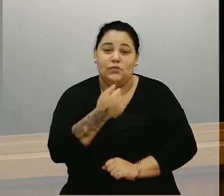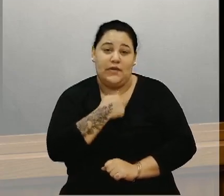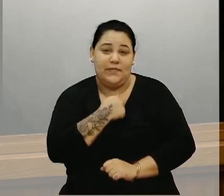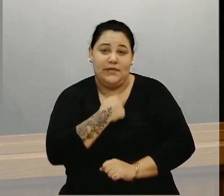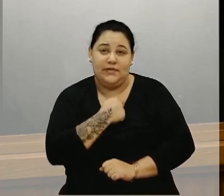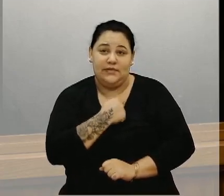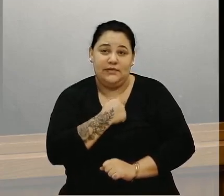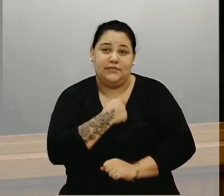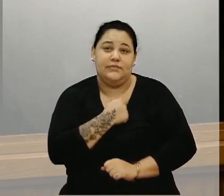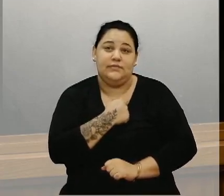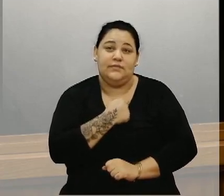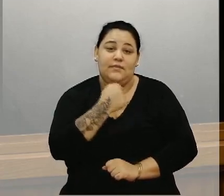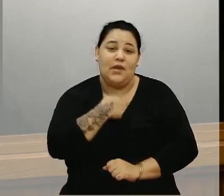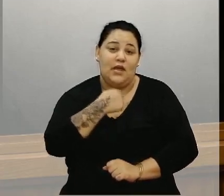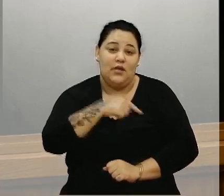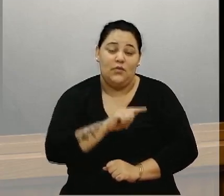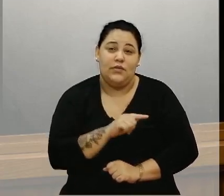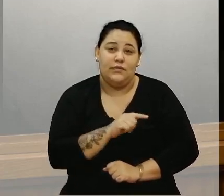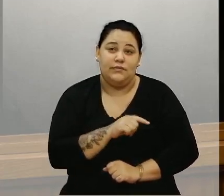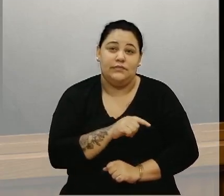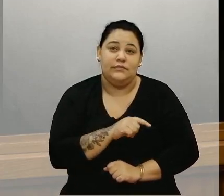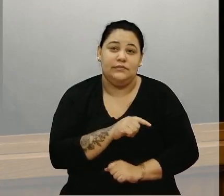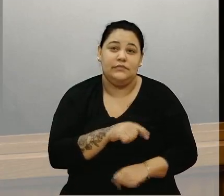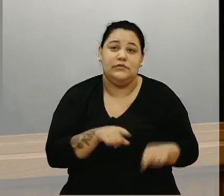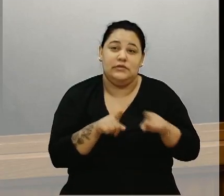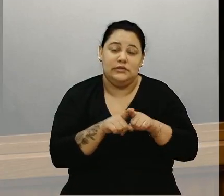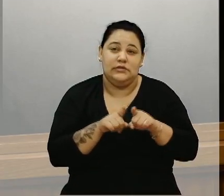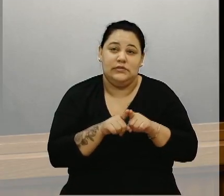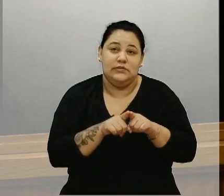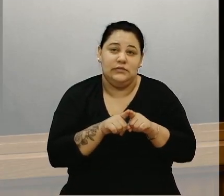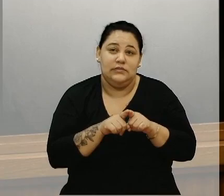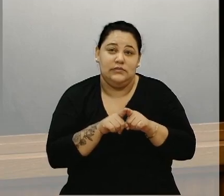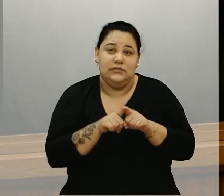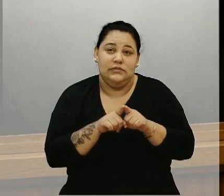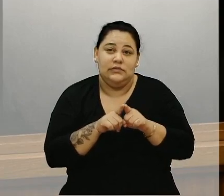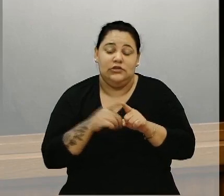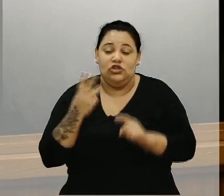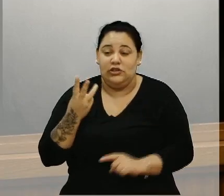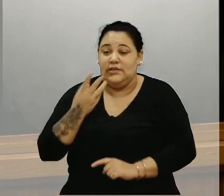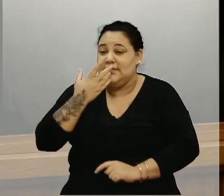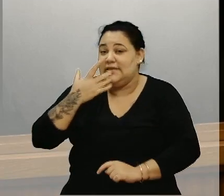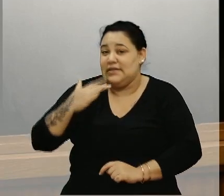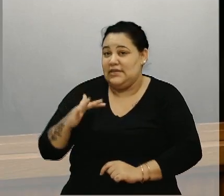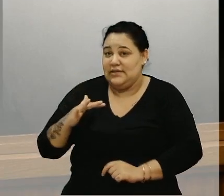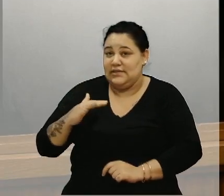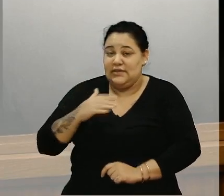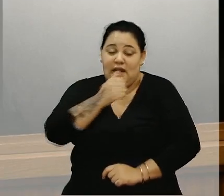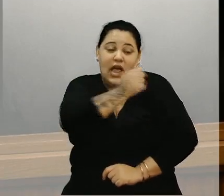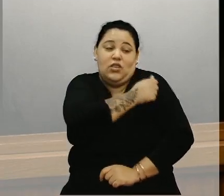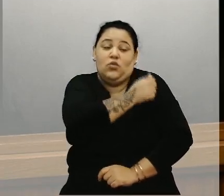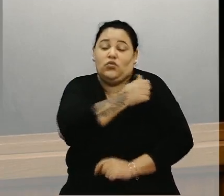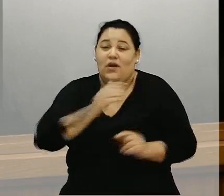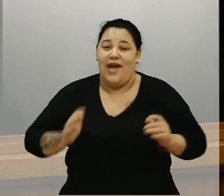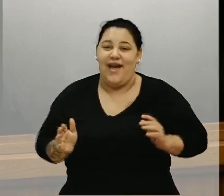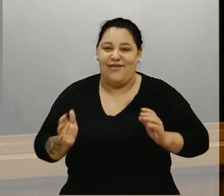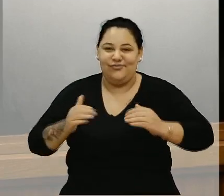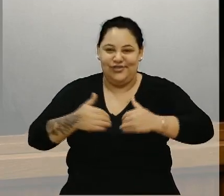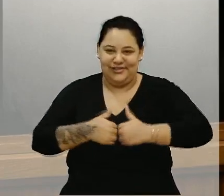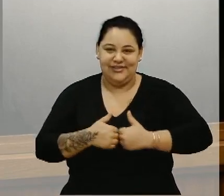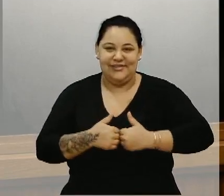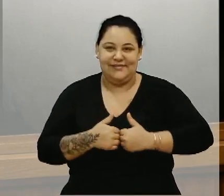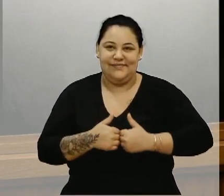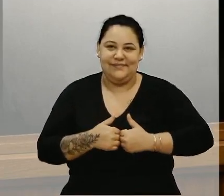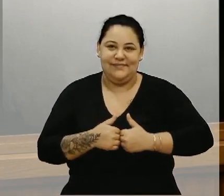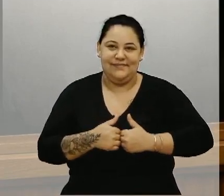ir lá e estava realmente 3 crianças, alunos autistas,